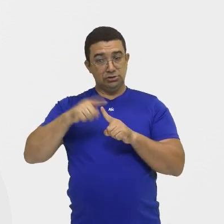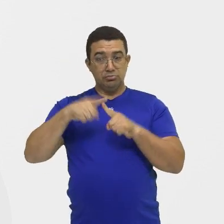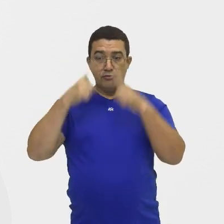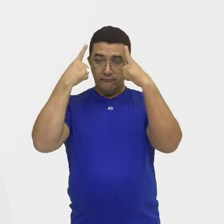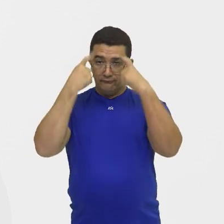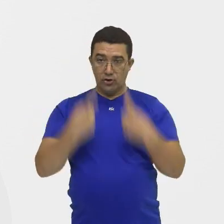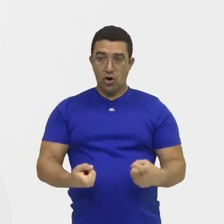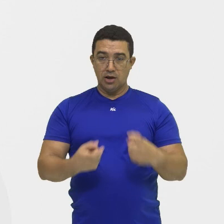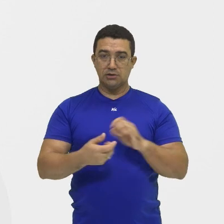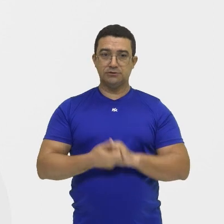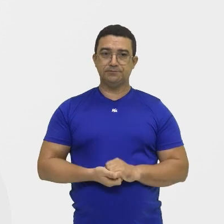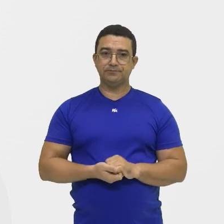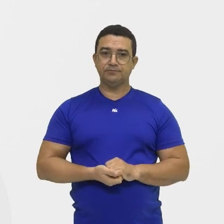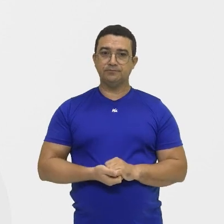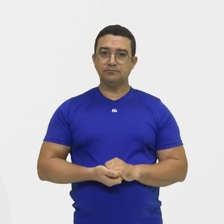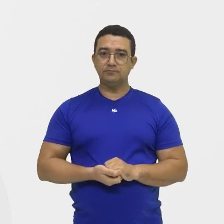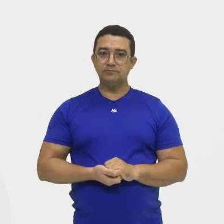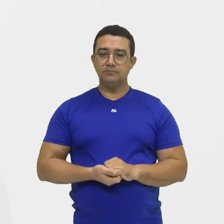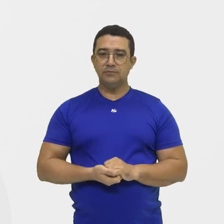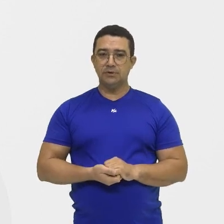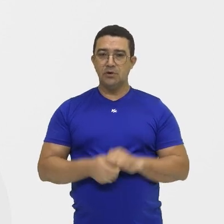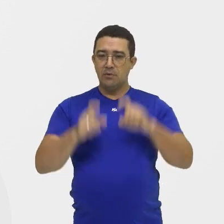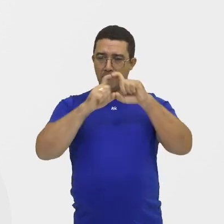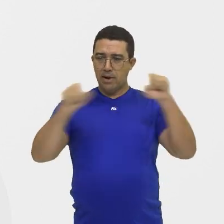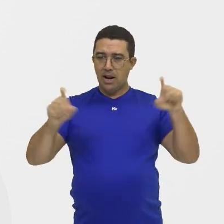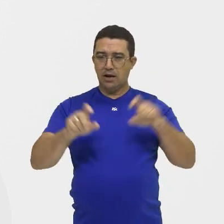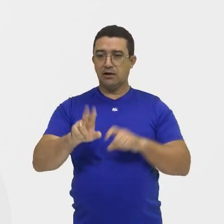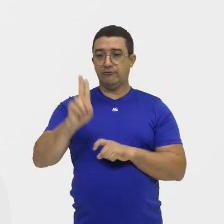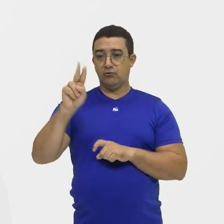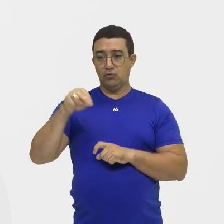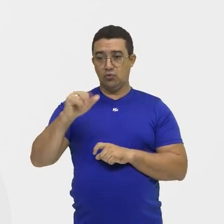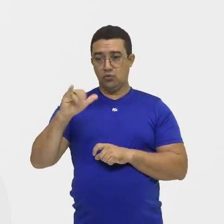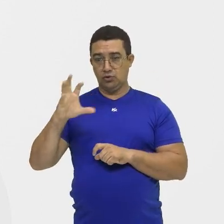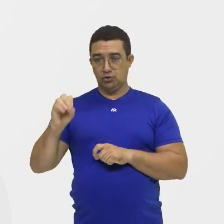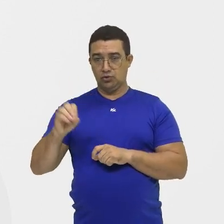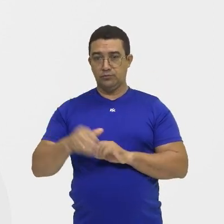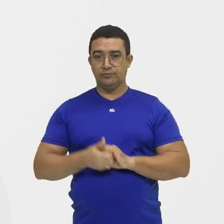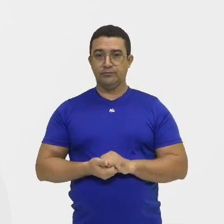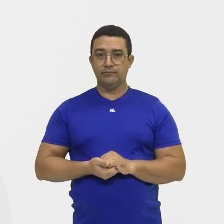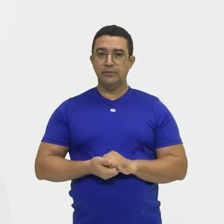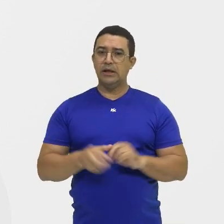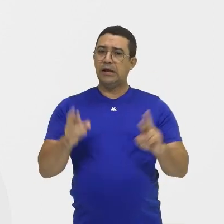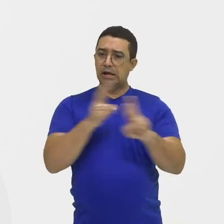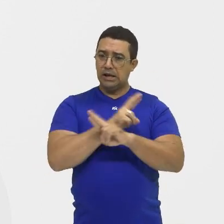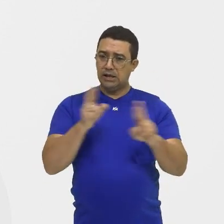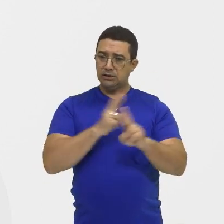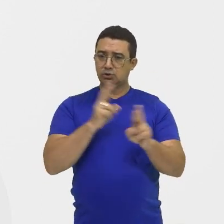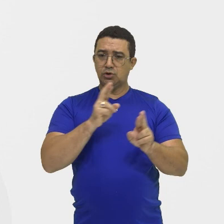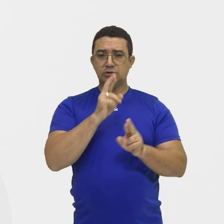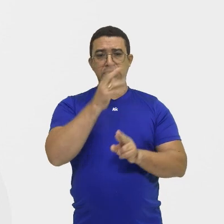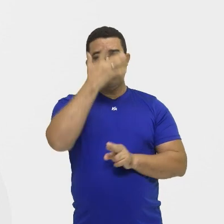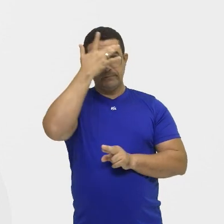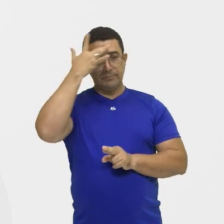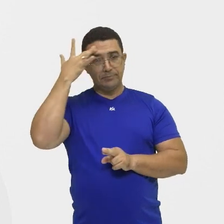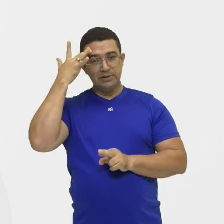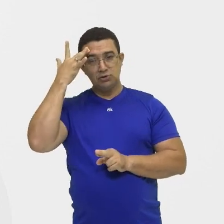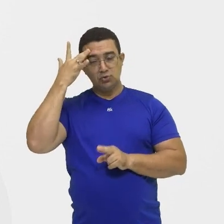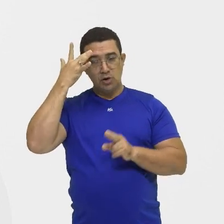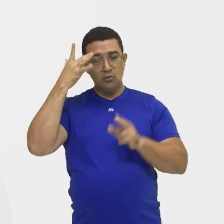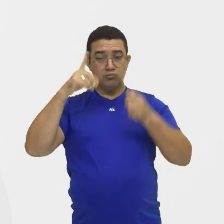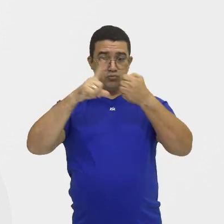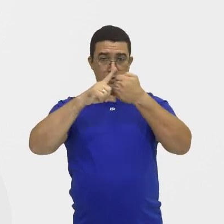violência. Parágrafo único dessa lei aí, nesse primeira parte. As relações pessoais enunciadas neste